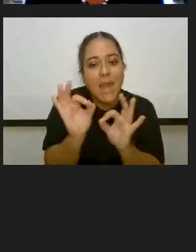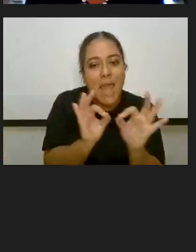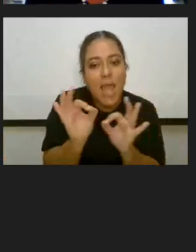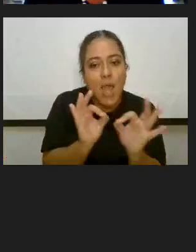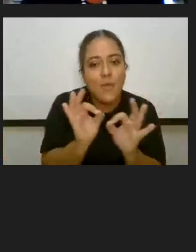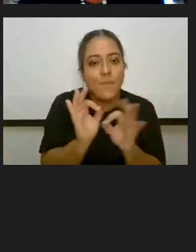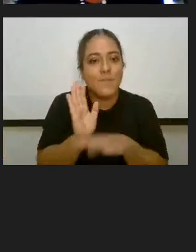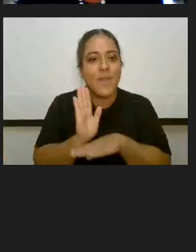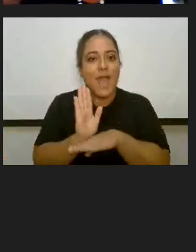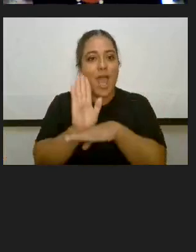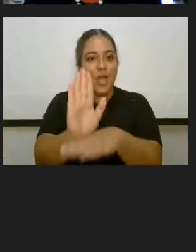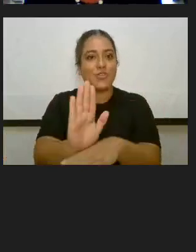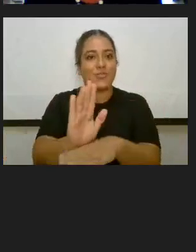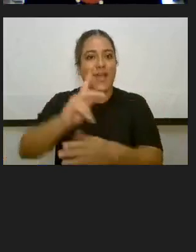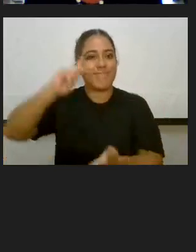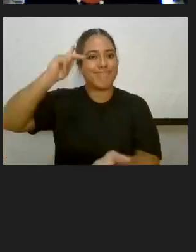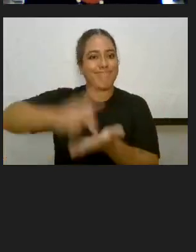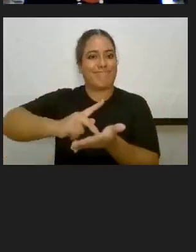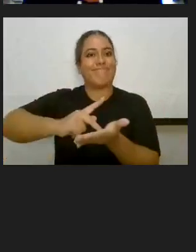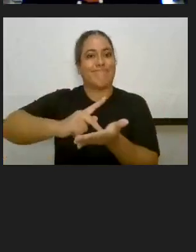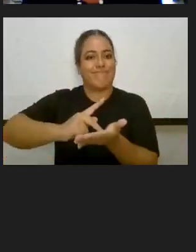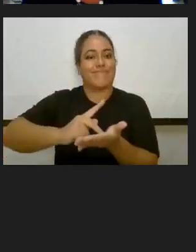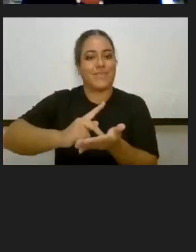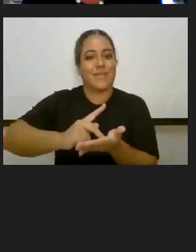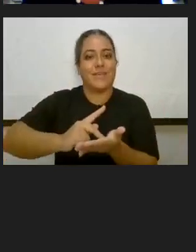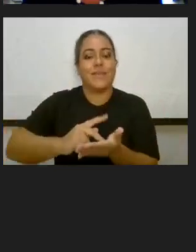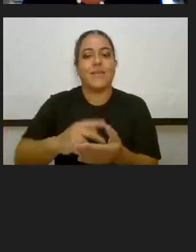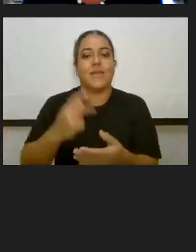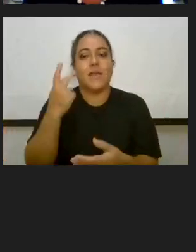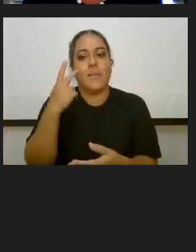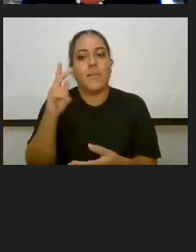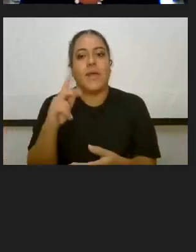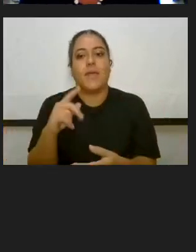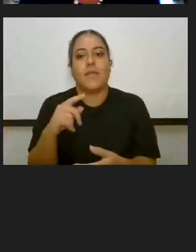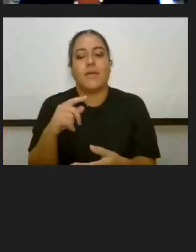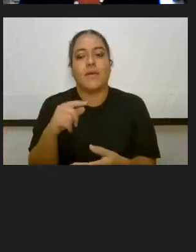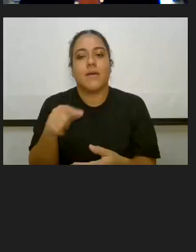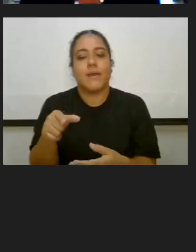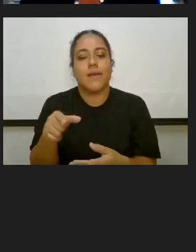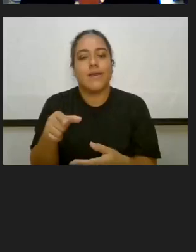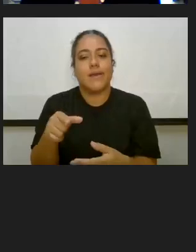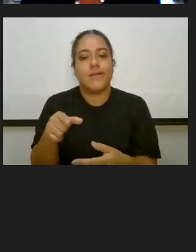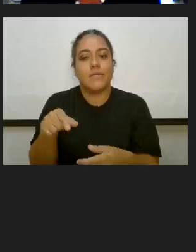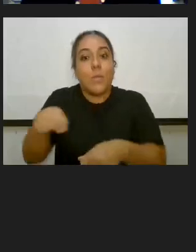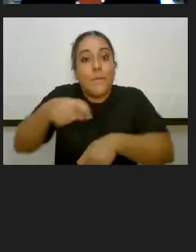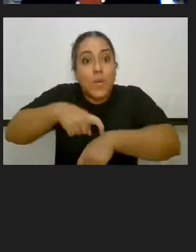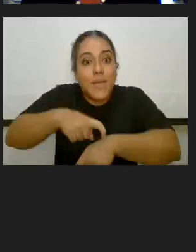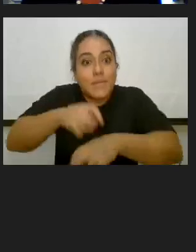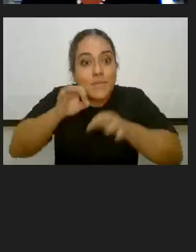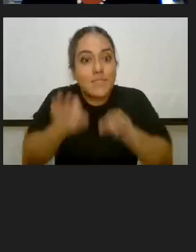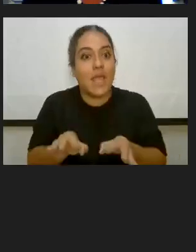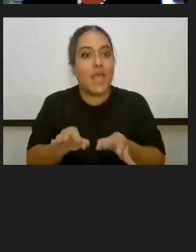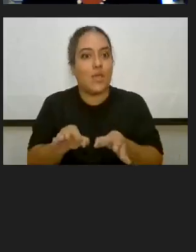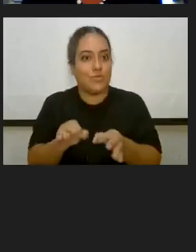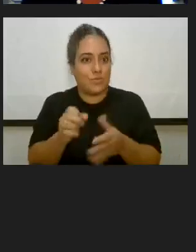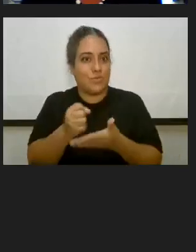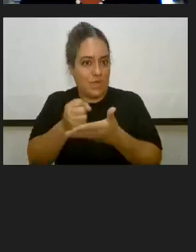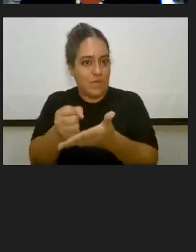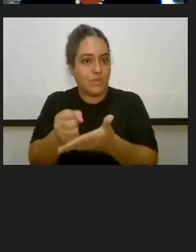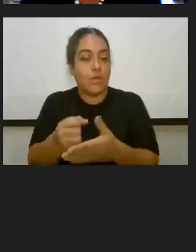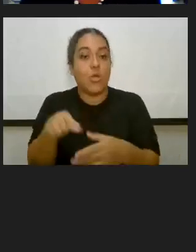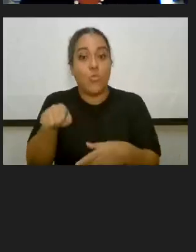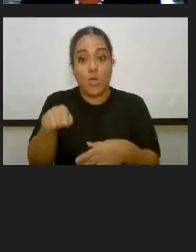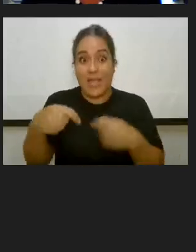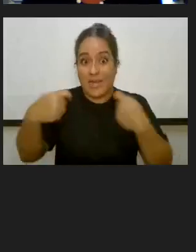tenha eficiência e que atenda ao que nós precisamos naquele momento, porque essa necessidade